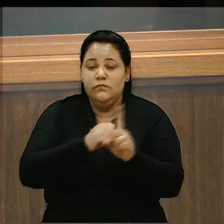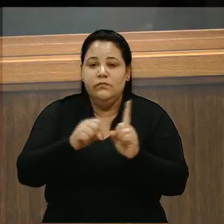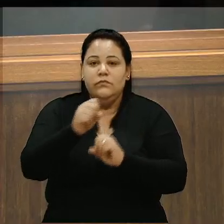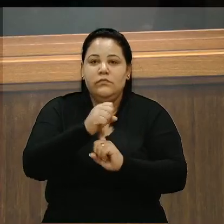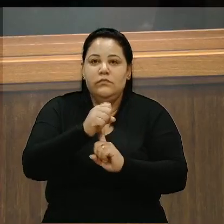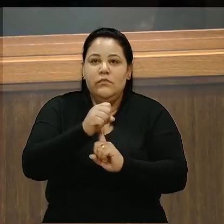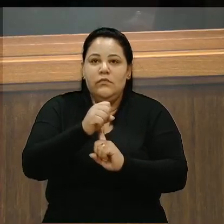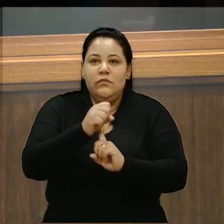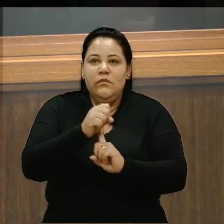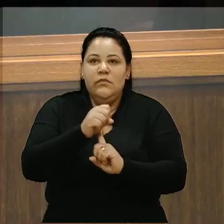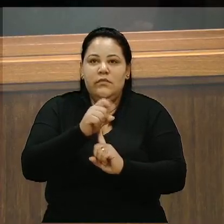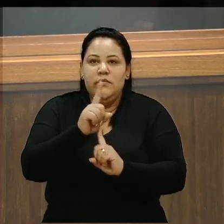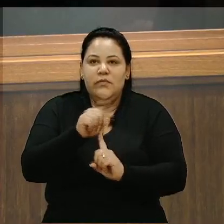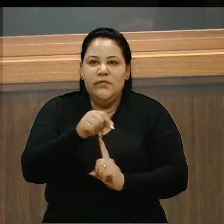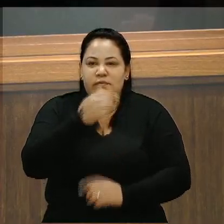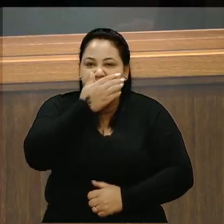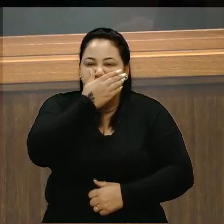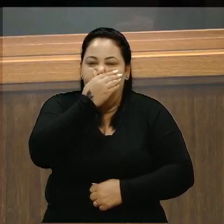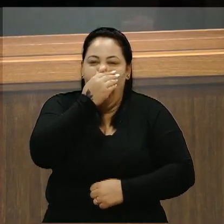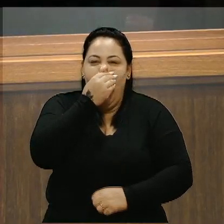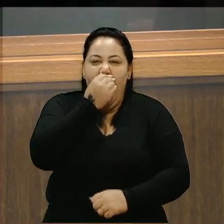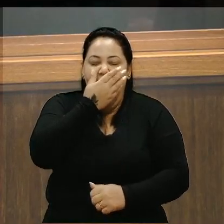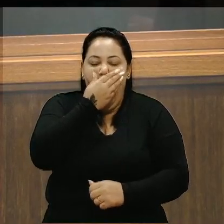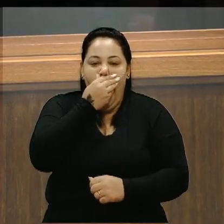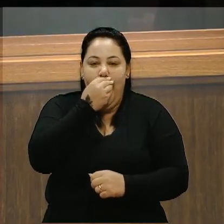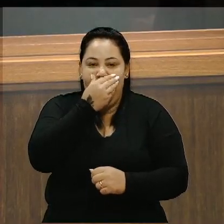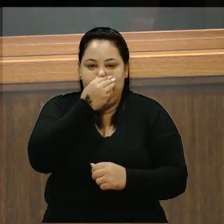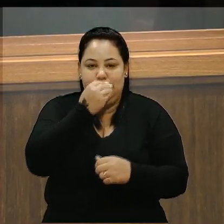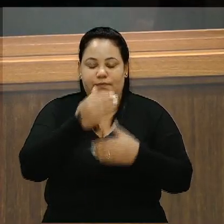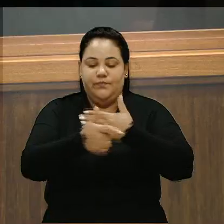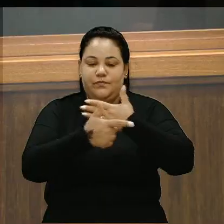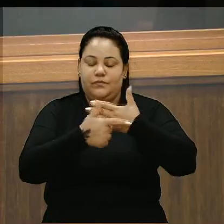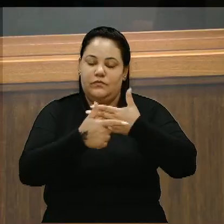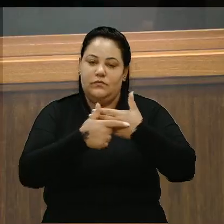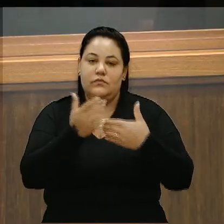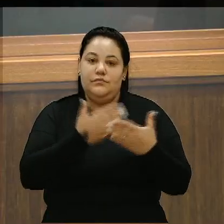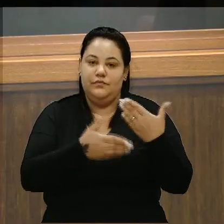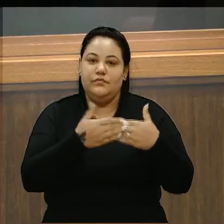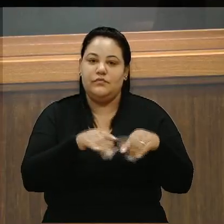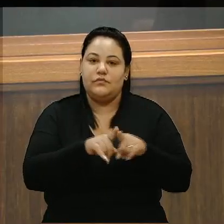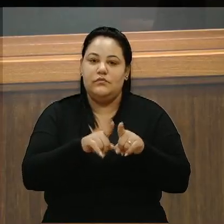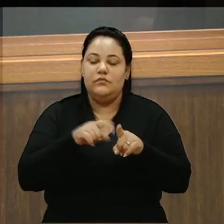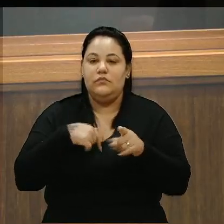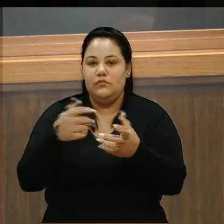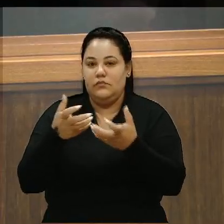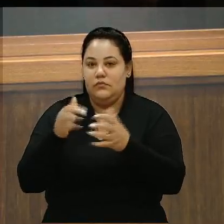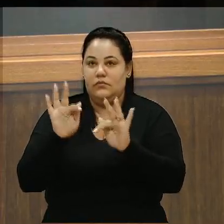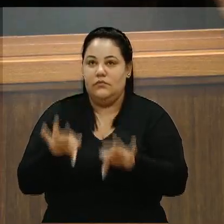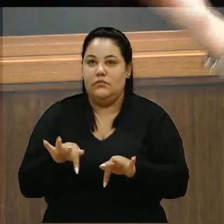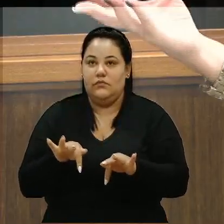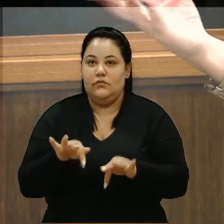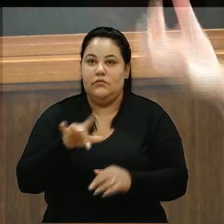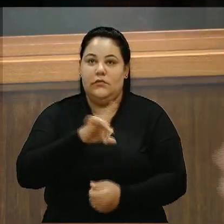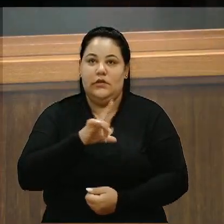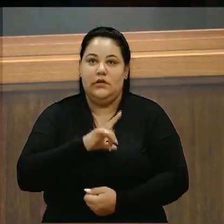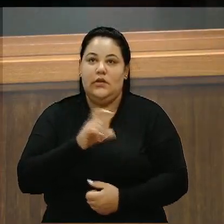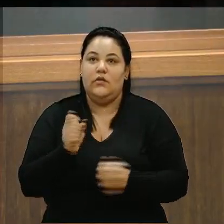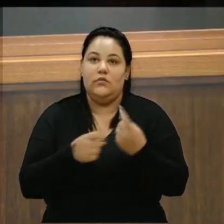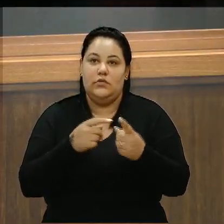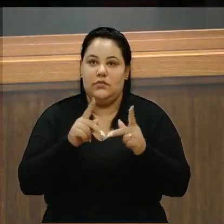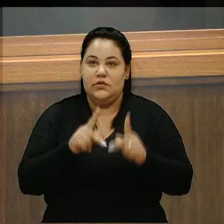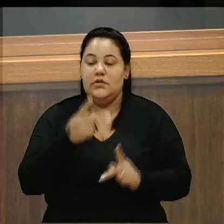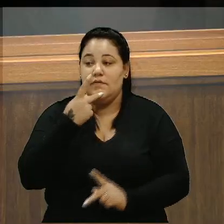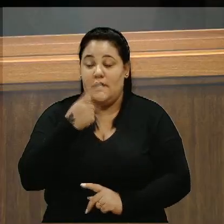uma luta de todos e todas nós. Para concluir, eu quero dizer que eu sei que tem muita gente que vai dizer, mas eles que vão trabalhar ou que